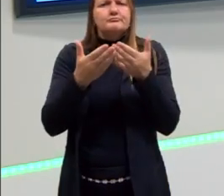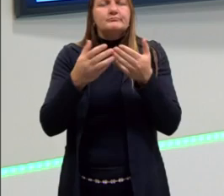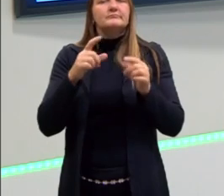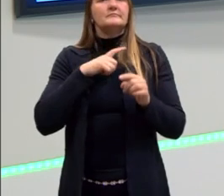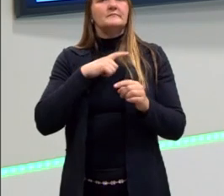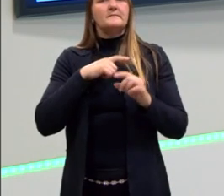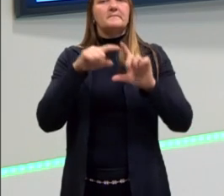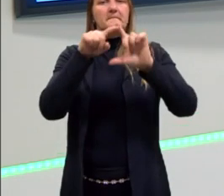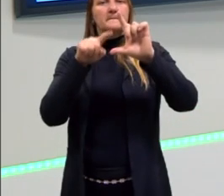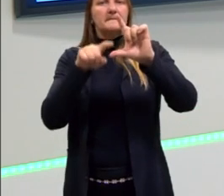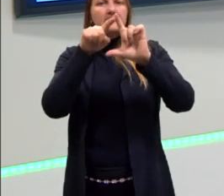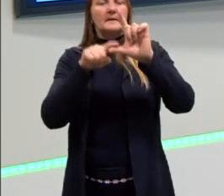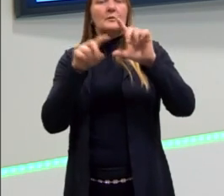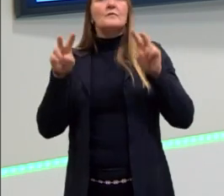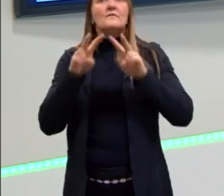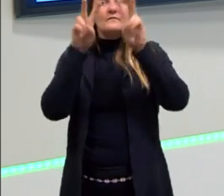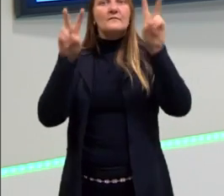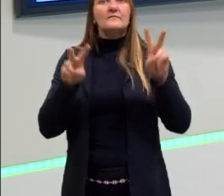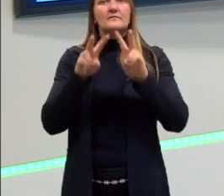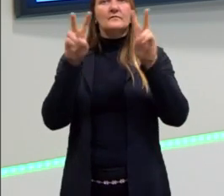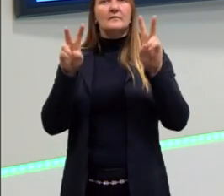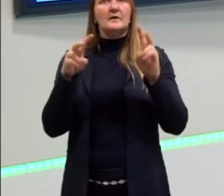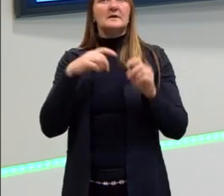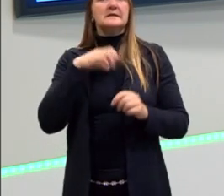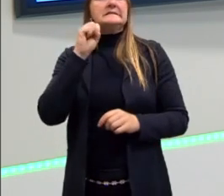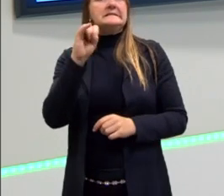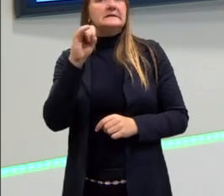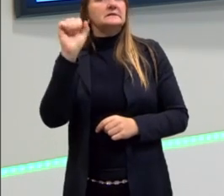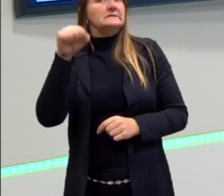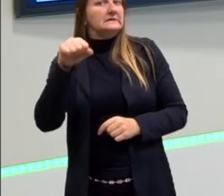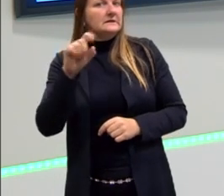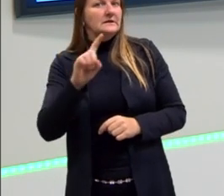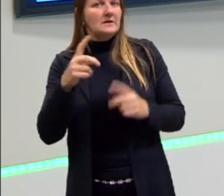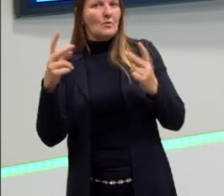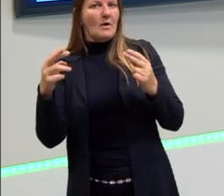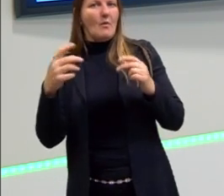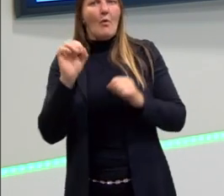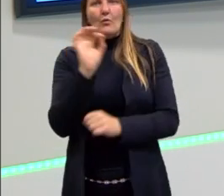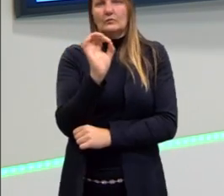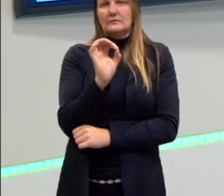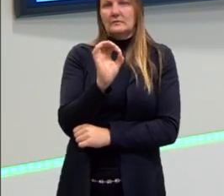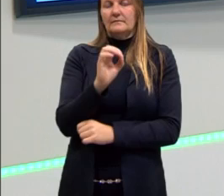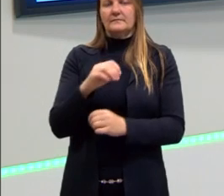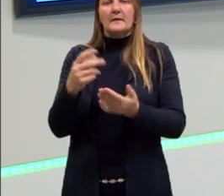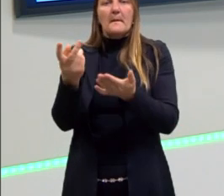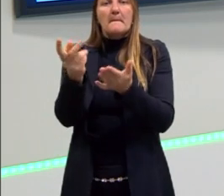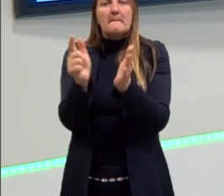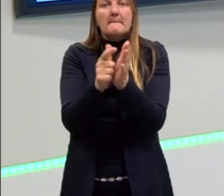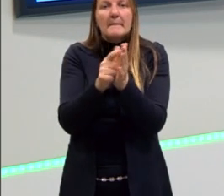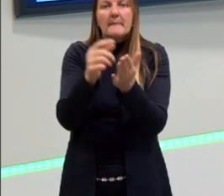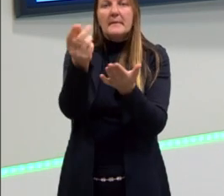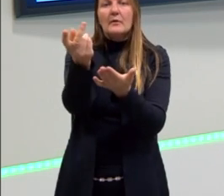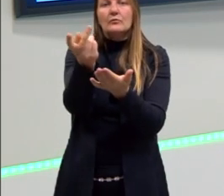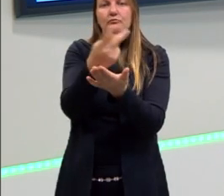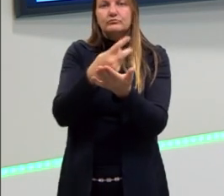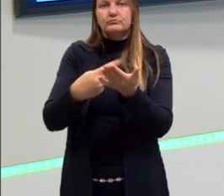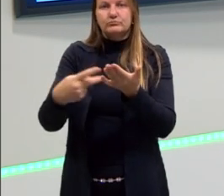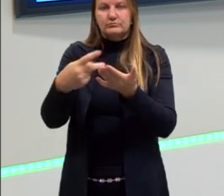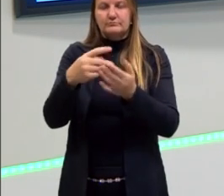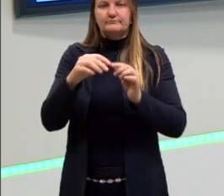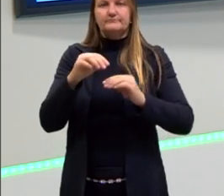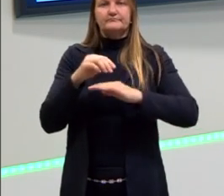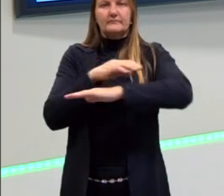nesses ângulos e visualizar se eles são iguais ou não traçando na folha duas retas paralelas